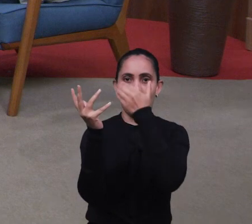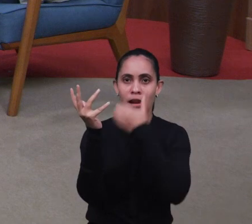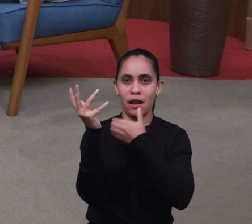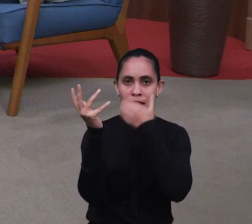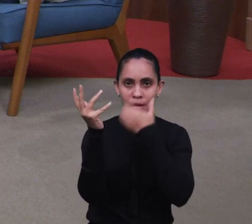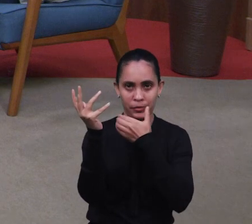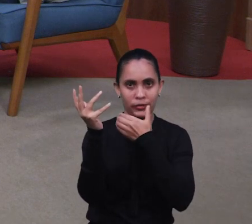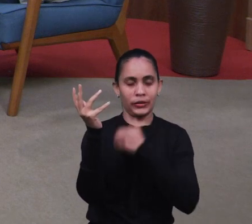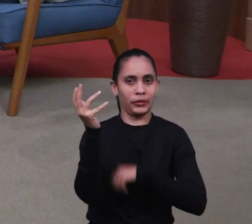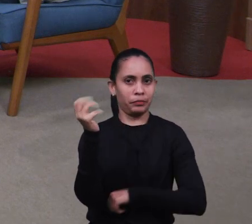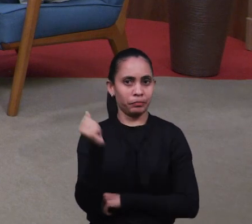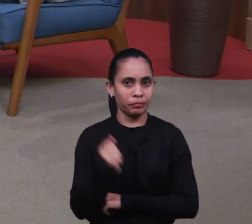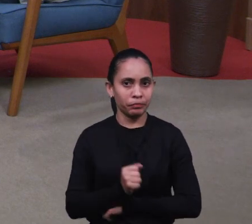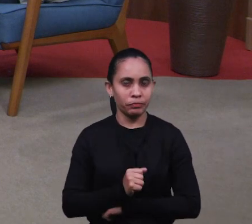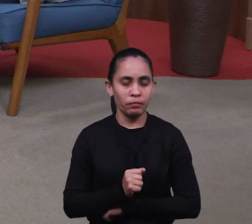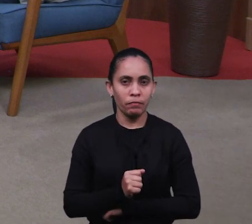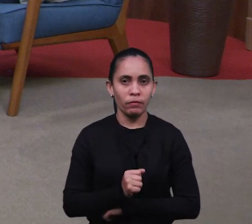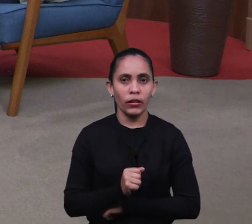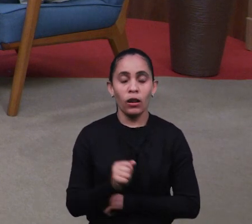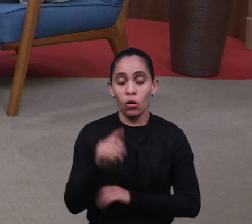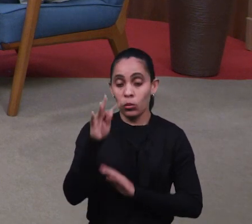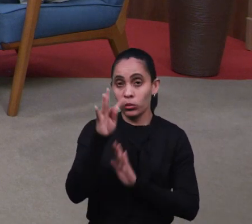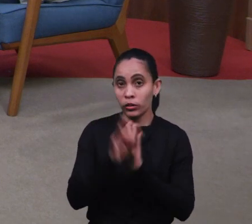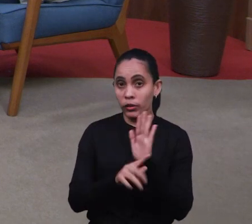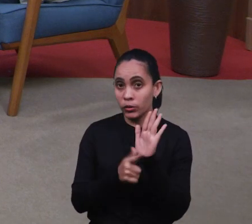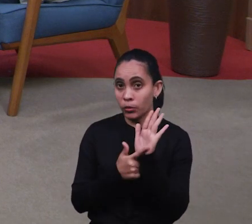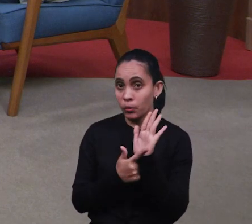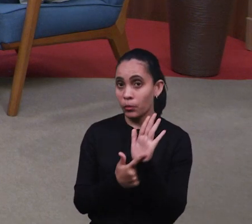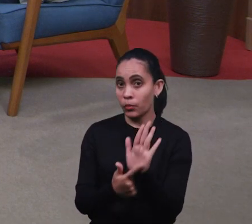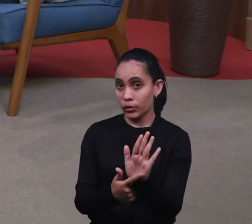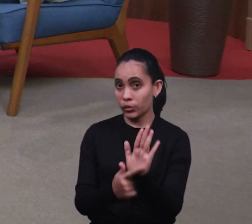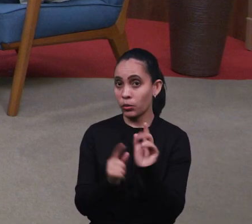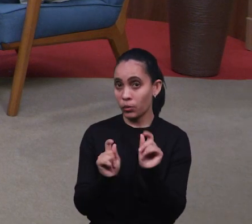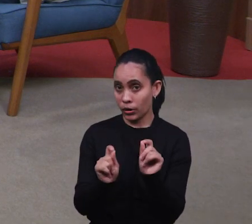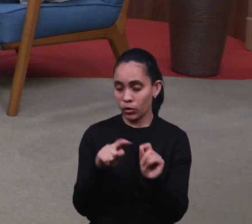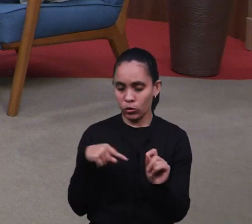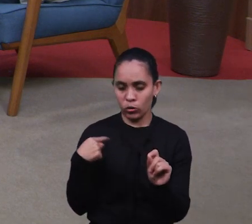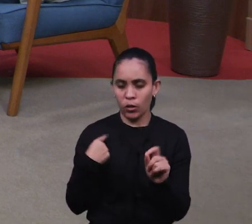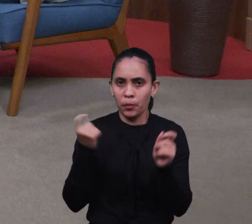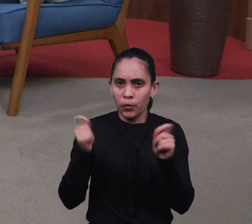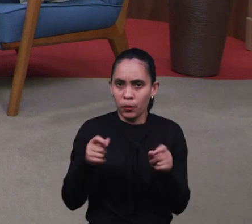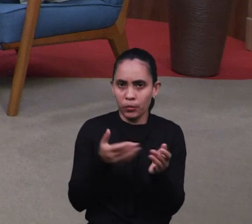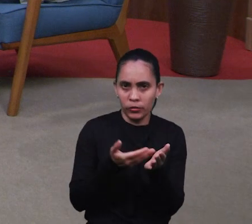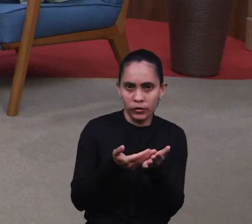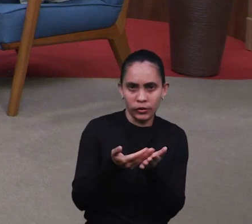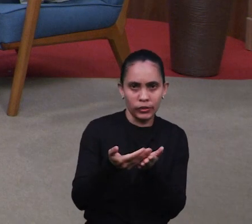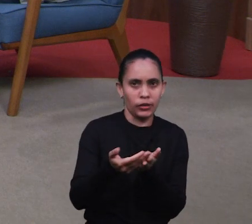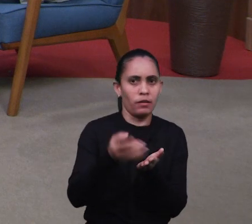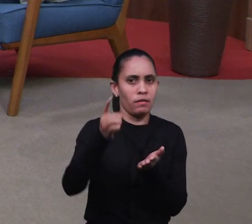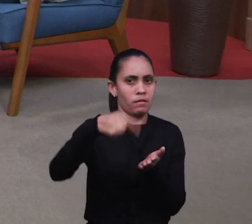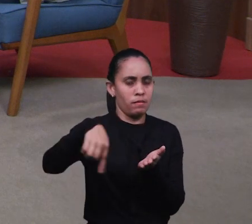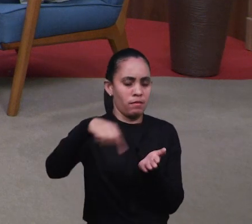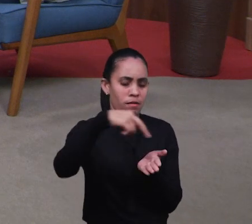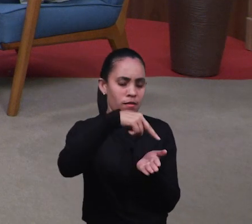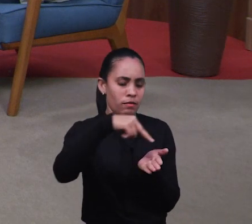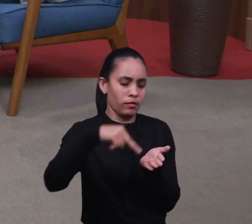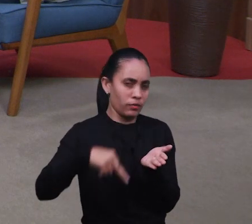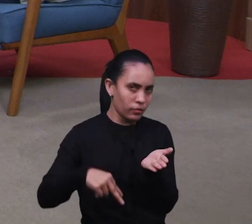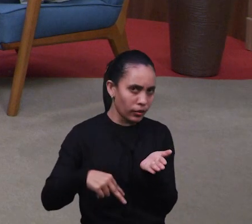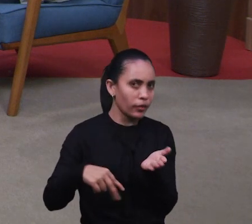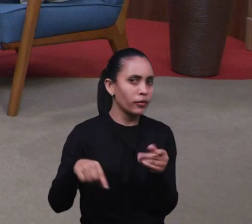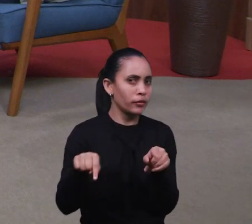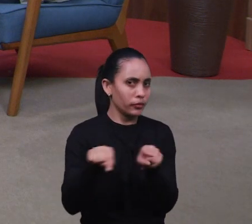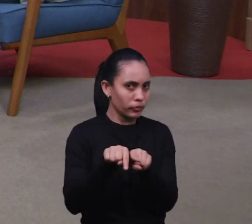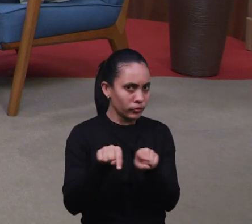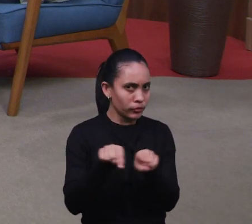que o texto diz, né, a gente já pode começar lendo, até para que vocês comecem a falar sobre esse